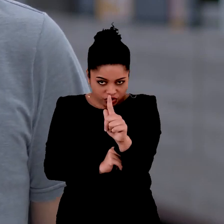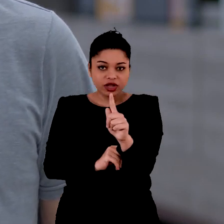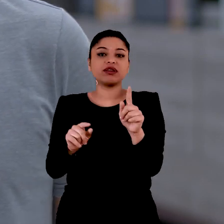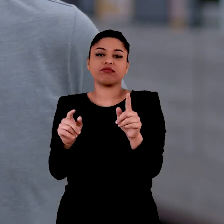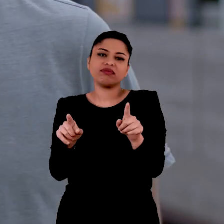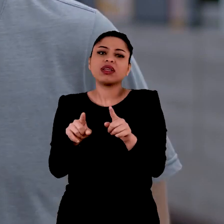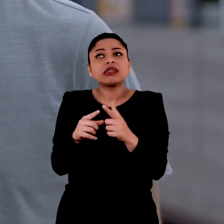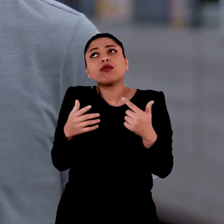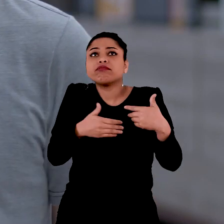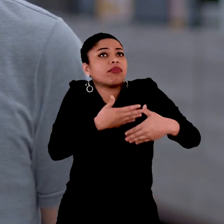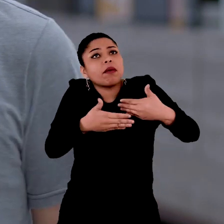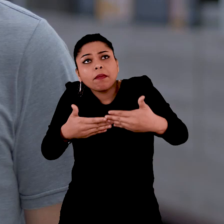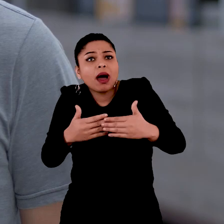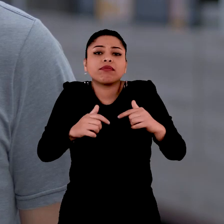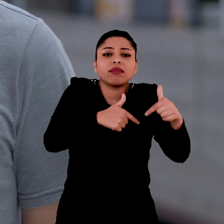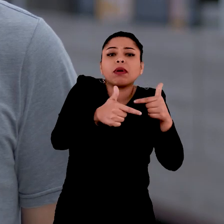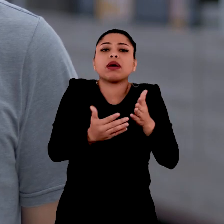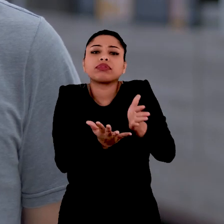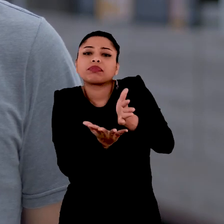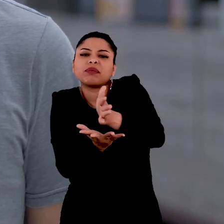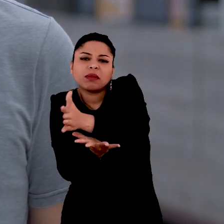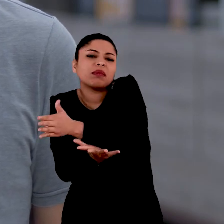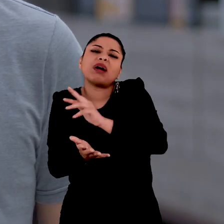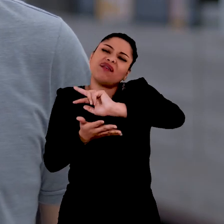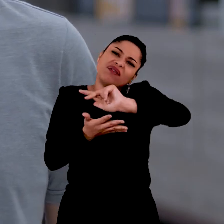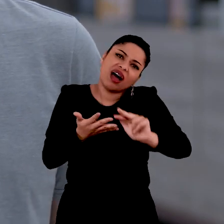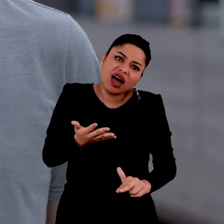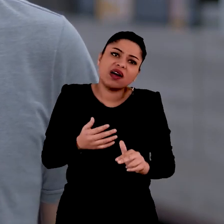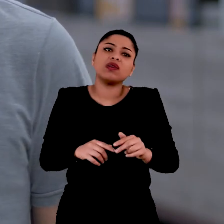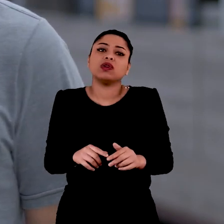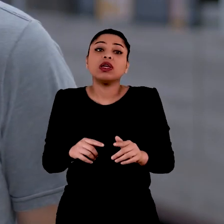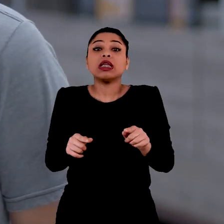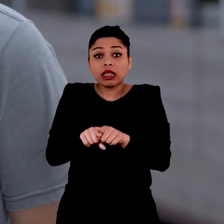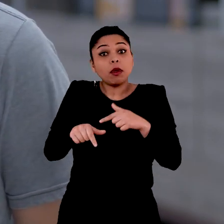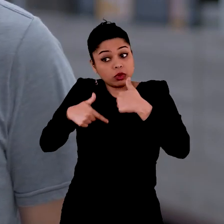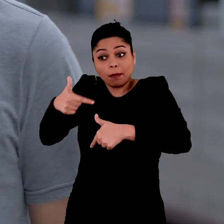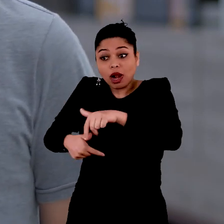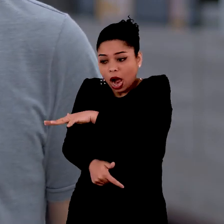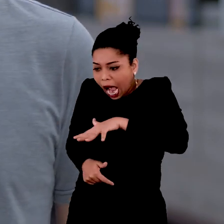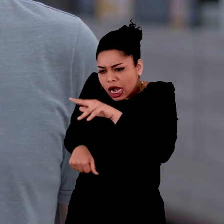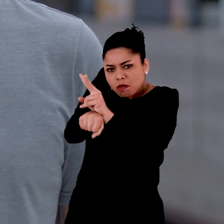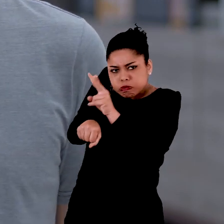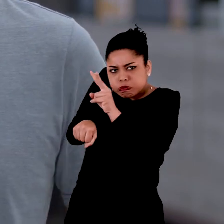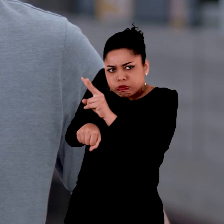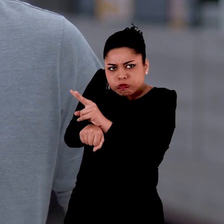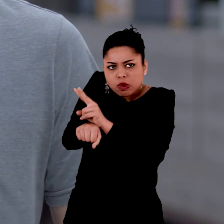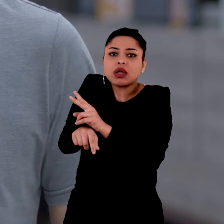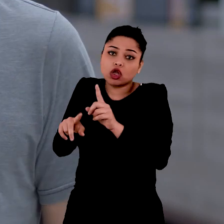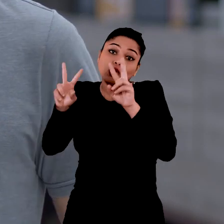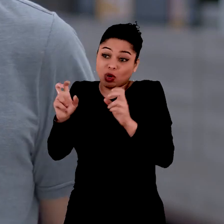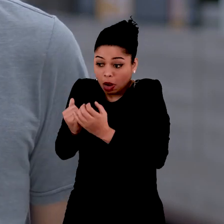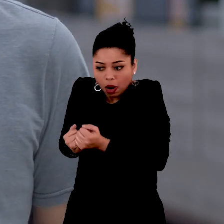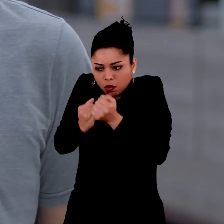relativos ao patrimônio, e projetos diversos também de casas no campo, principalmente depois da pandemia, a demanda por um